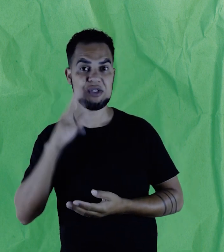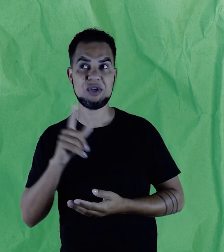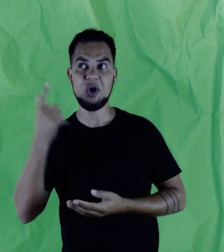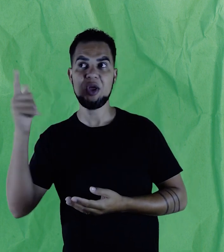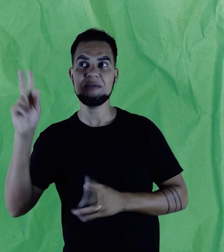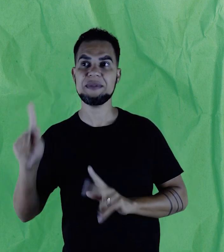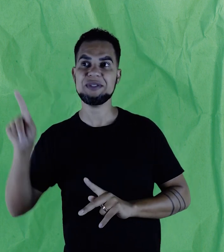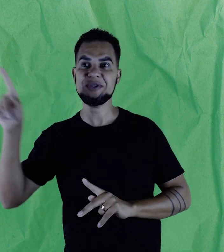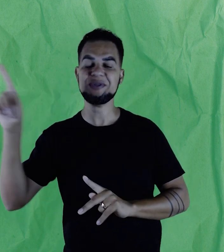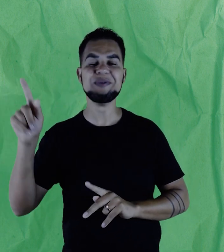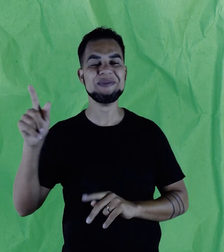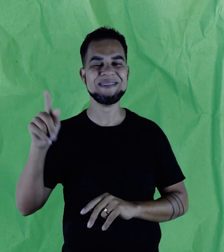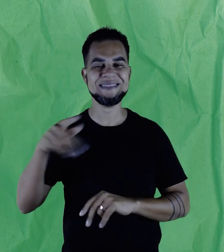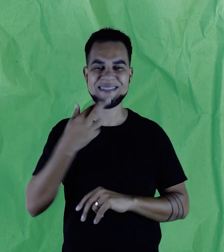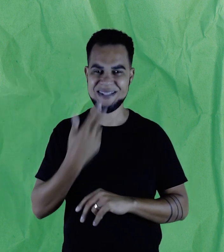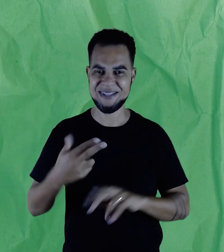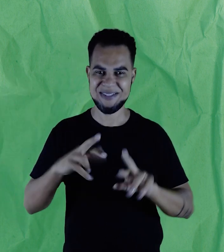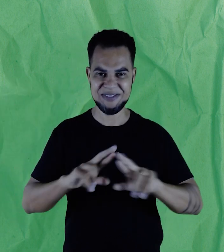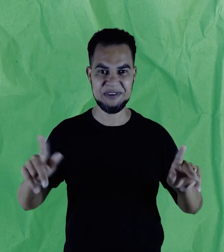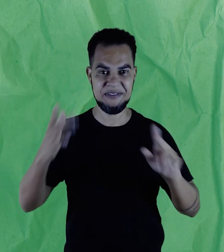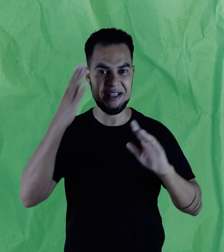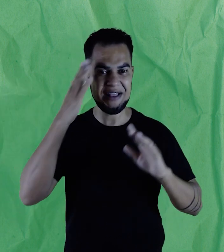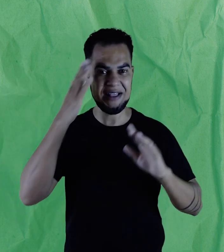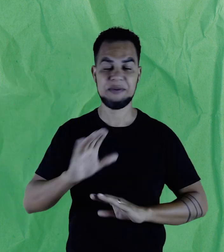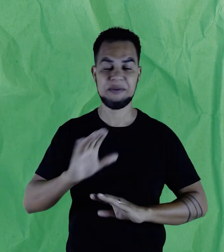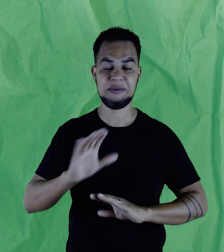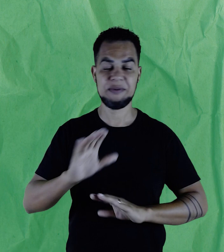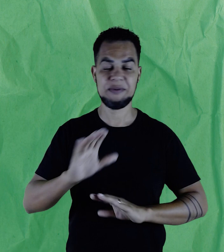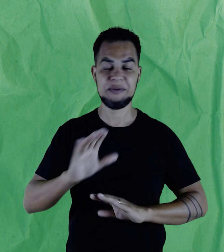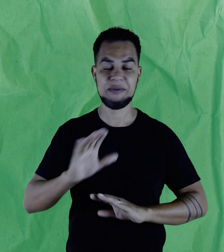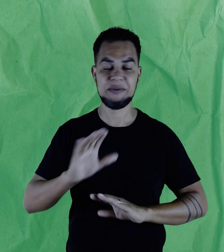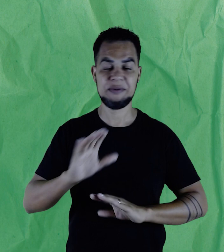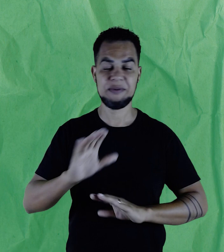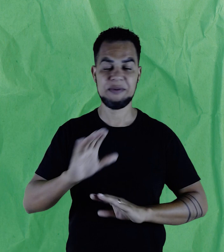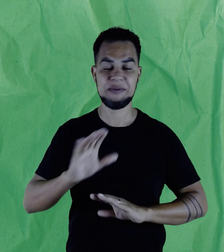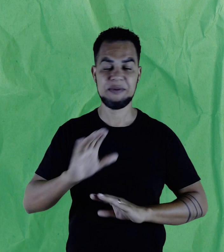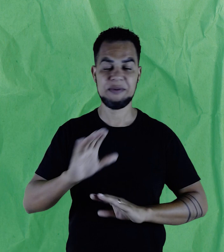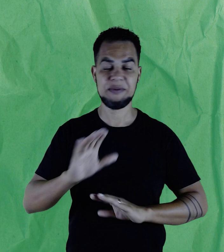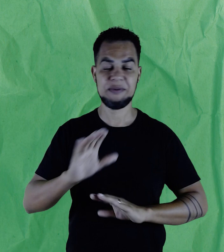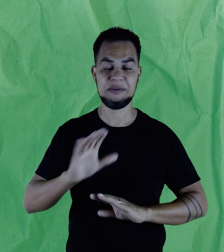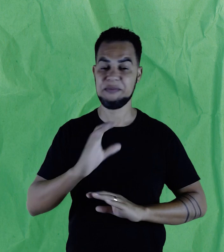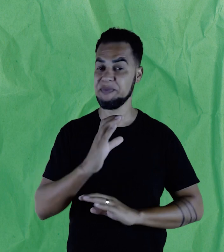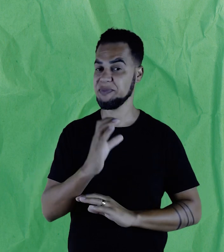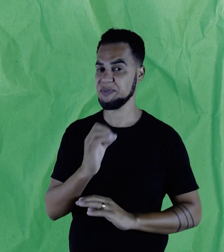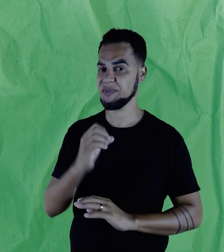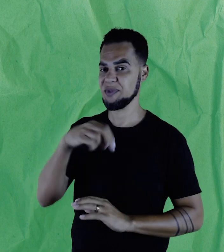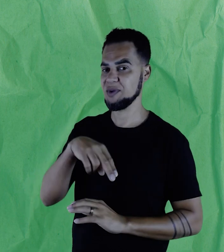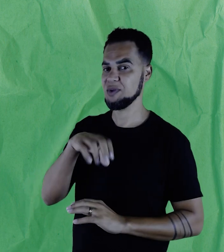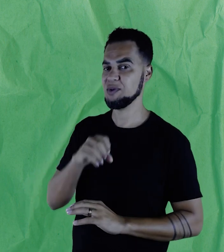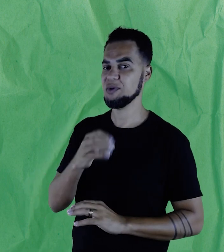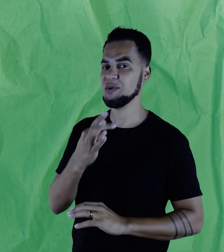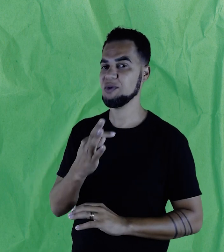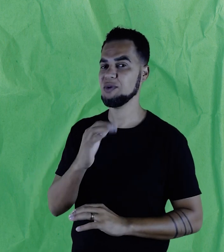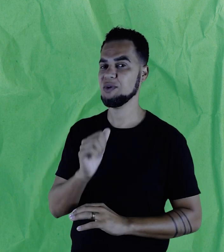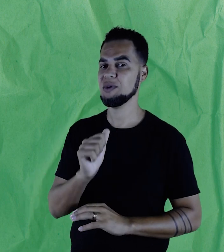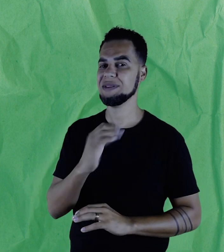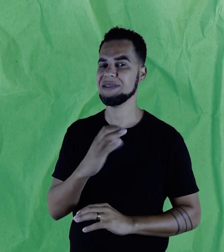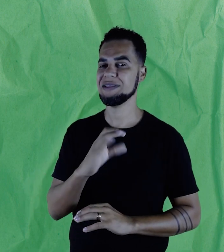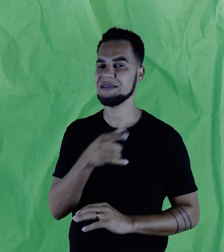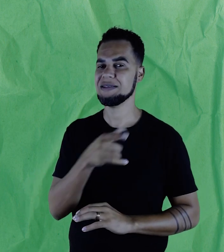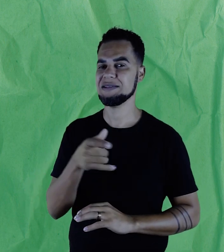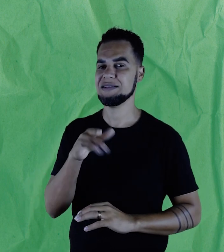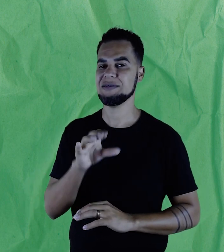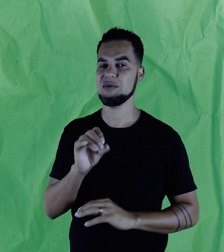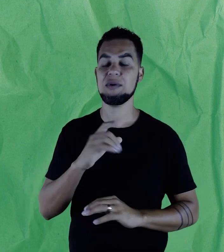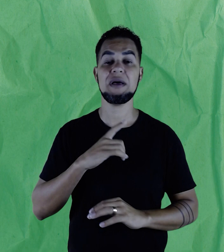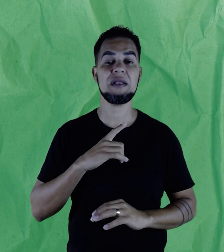britânico vai entender, tá bom? Então toma muito cuidado com a conotação, porque ela é uma linguagem figurada, ela tem